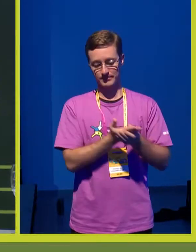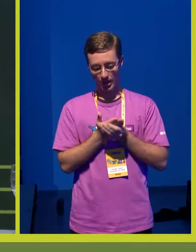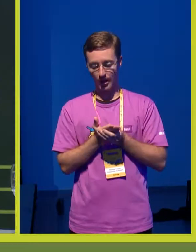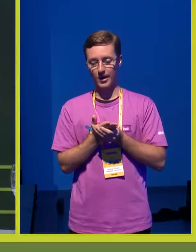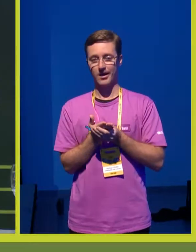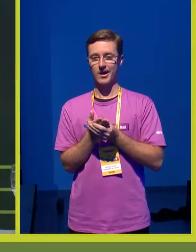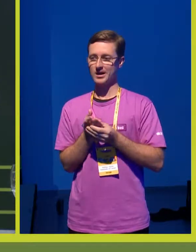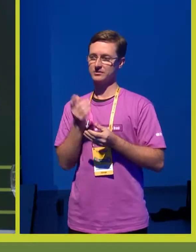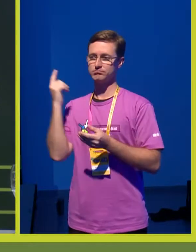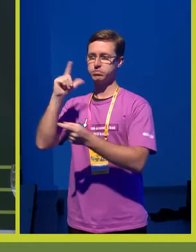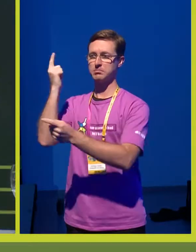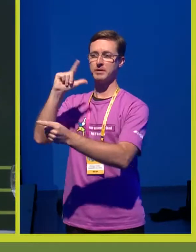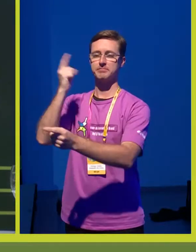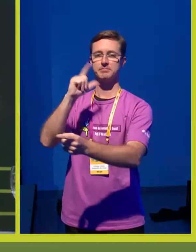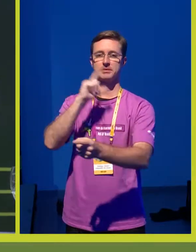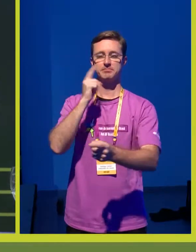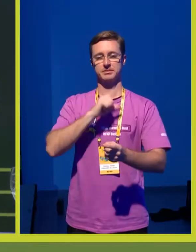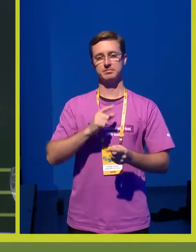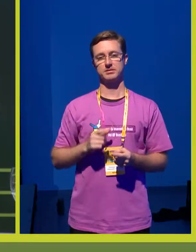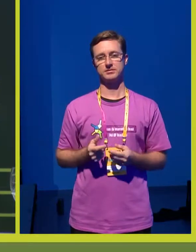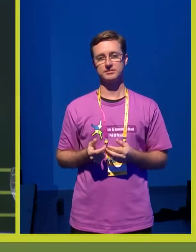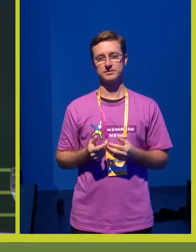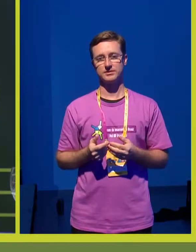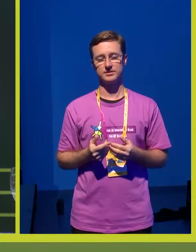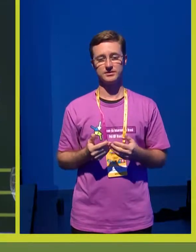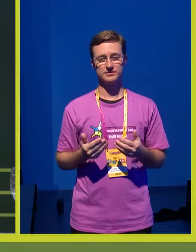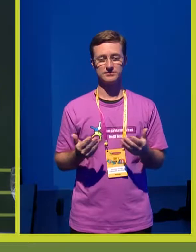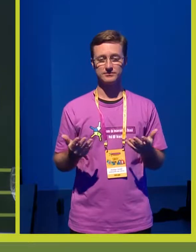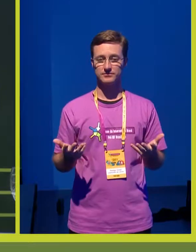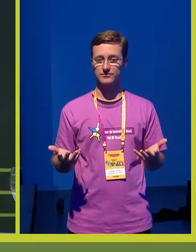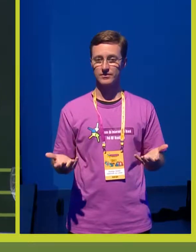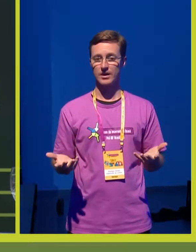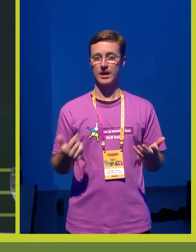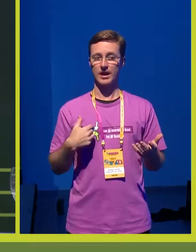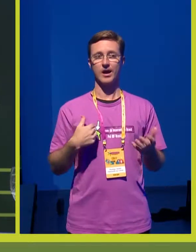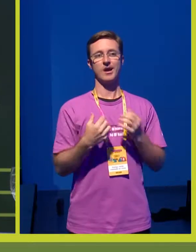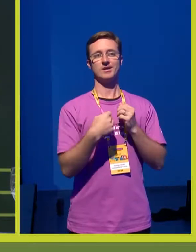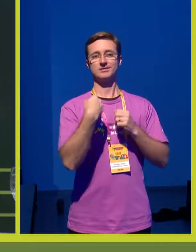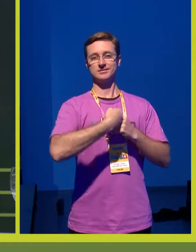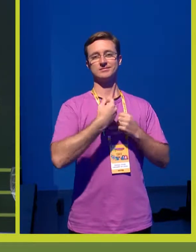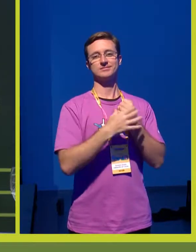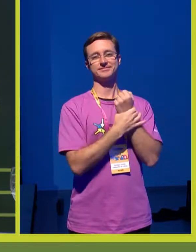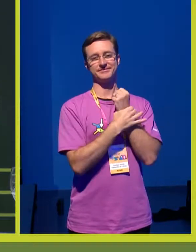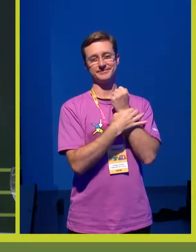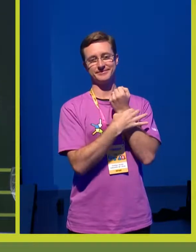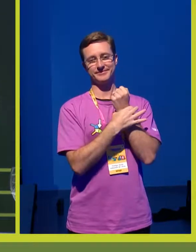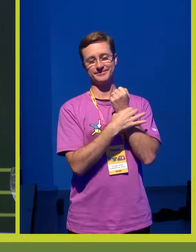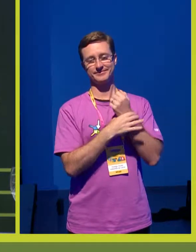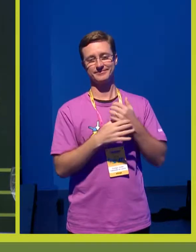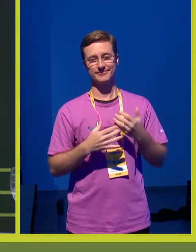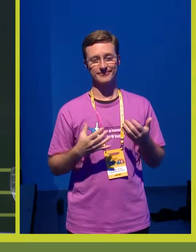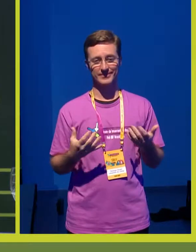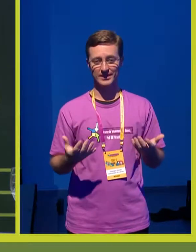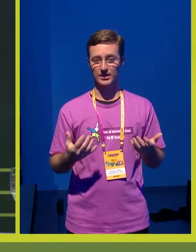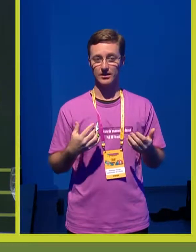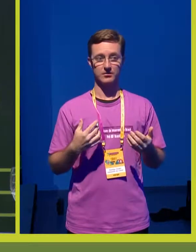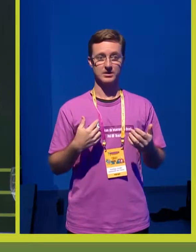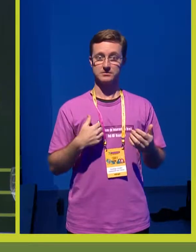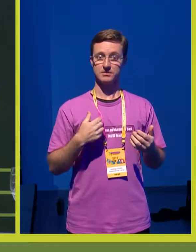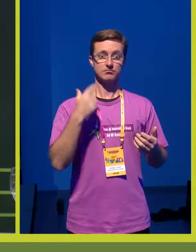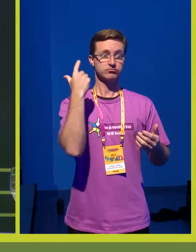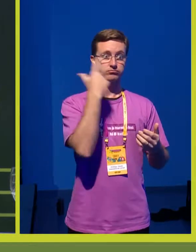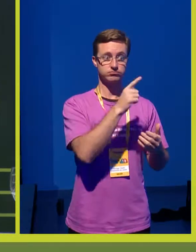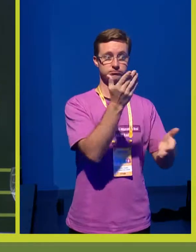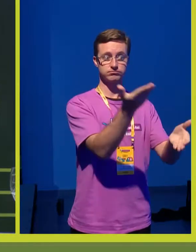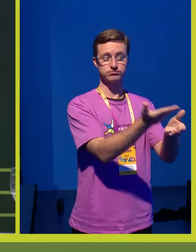exigência de que uma autorização judicial estaremos protegidos na verdade para conseguir uma autorização judicial não é